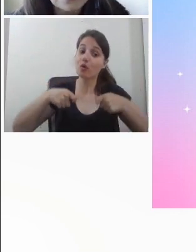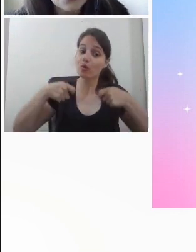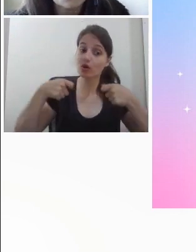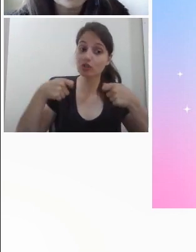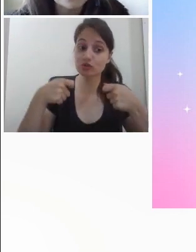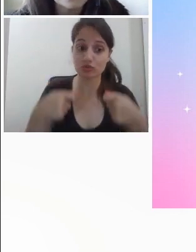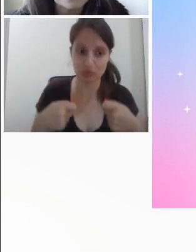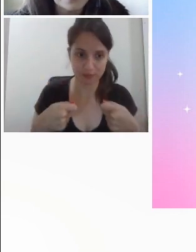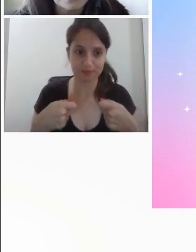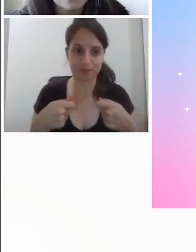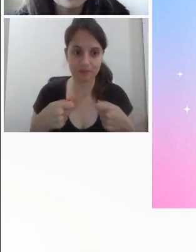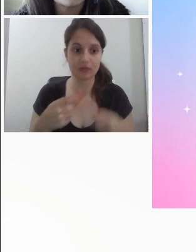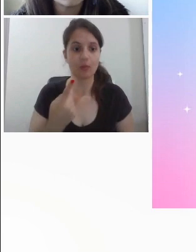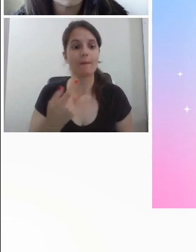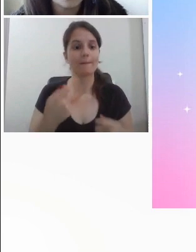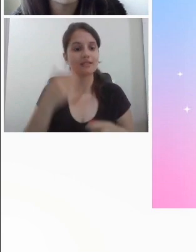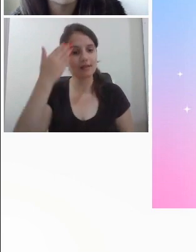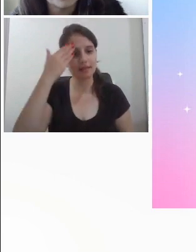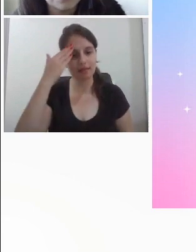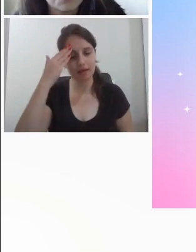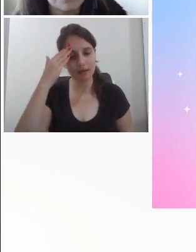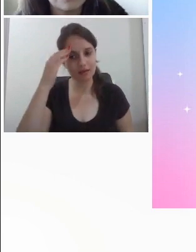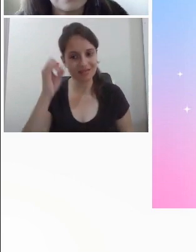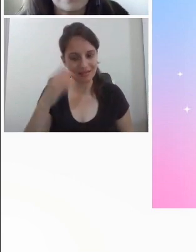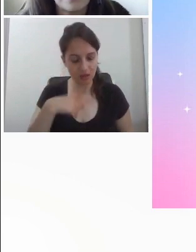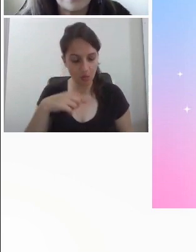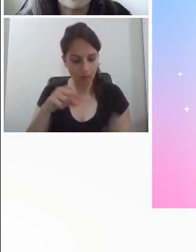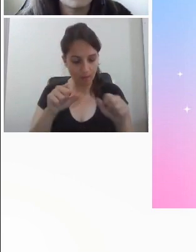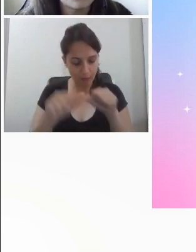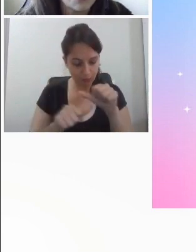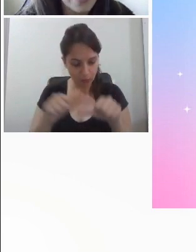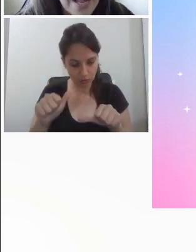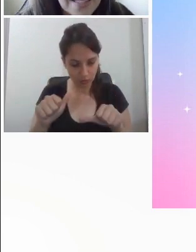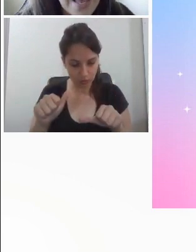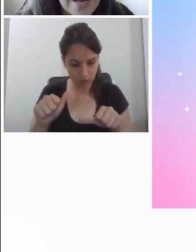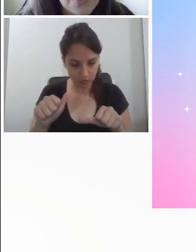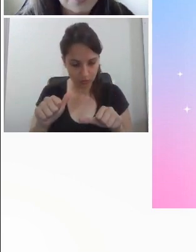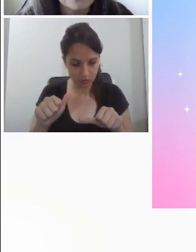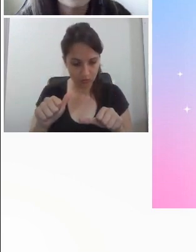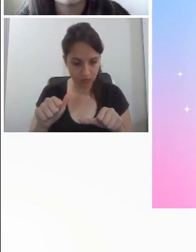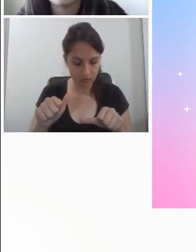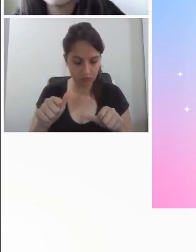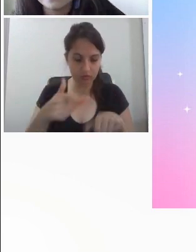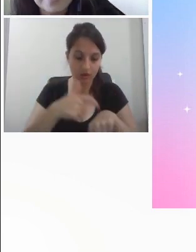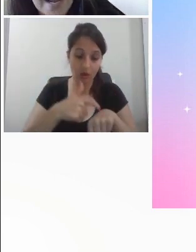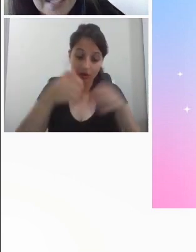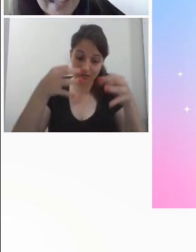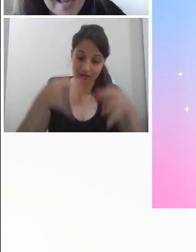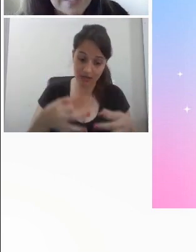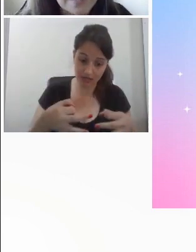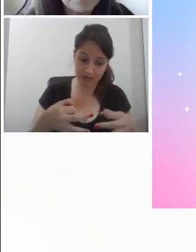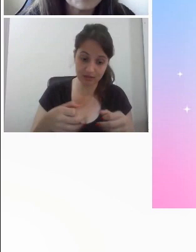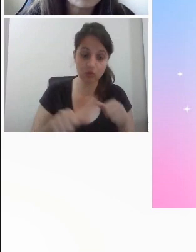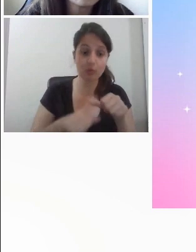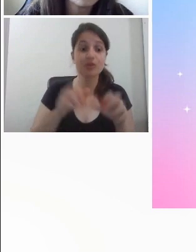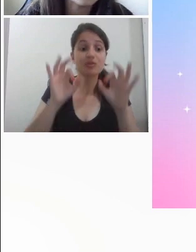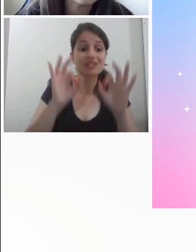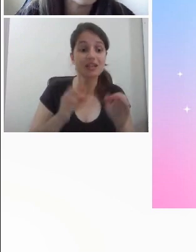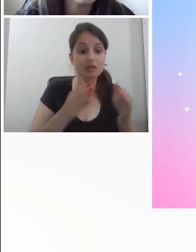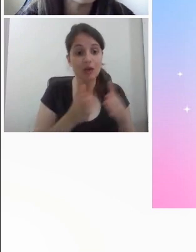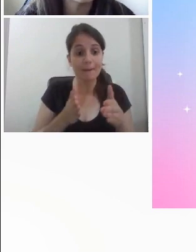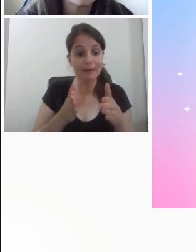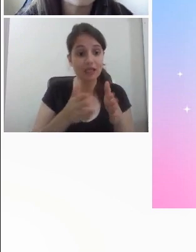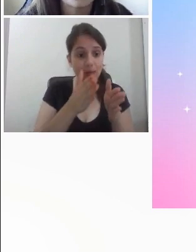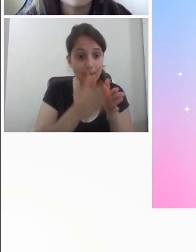e a gente precisa entender se a gente tá mudando eh nos locais certos na intensidade certa e